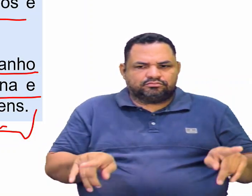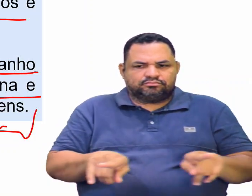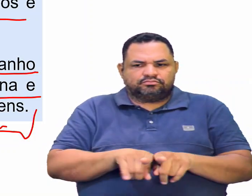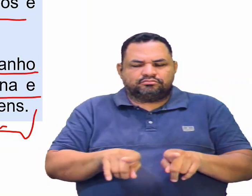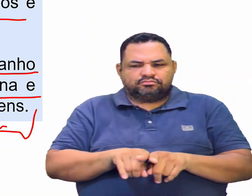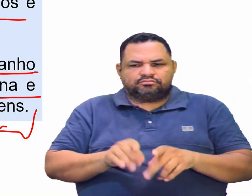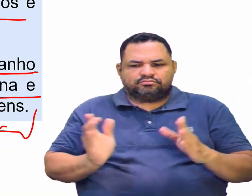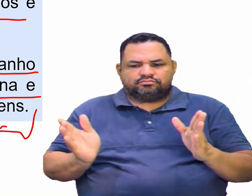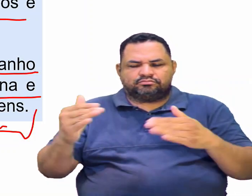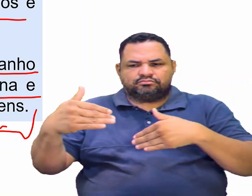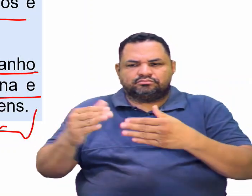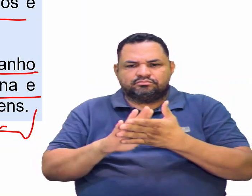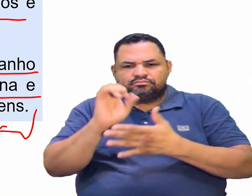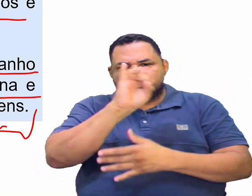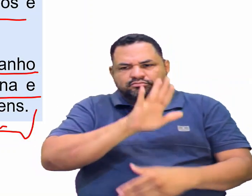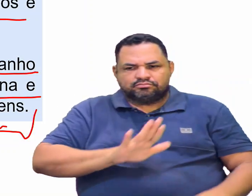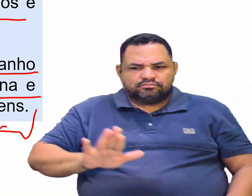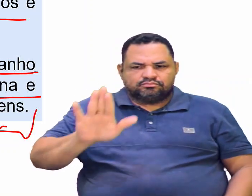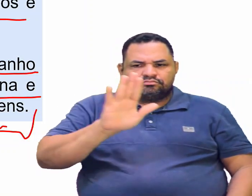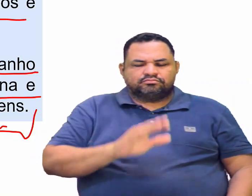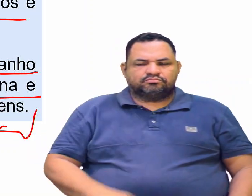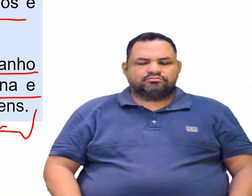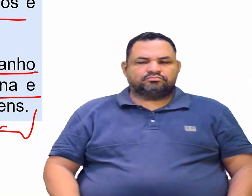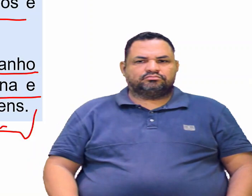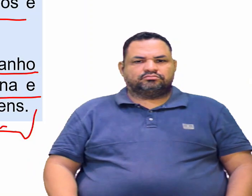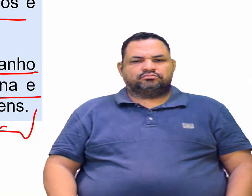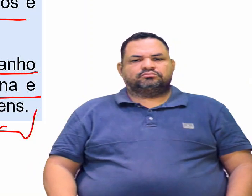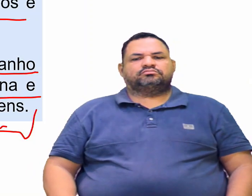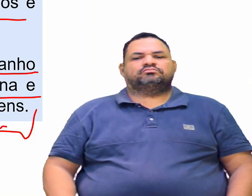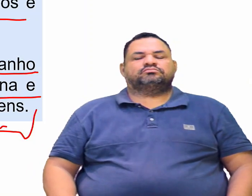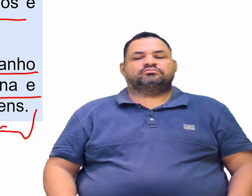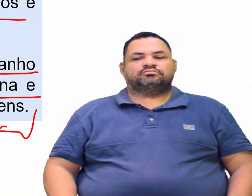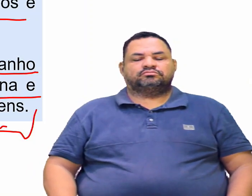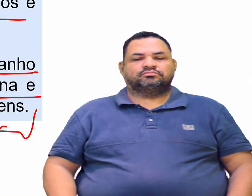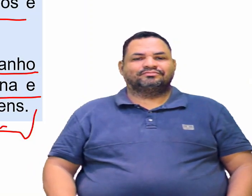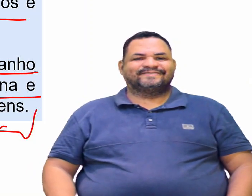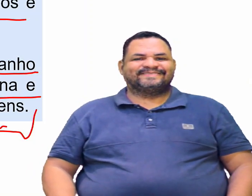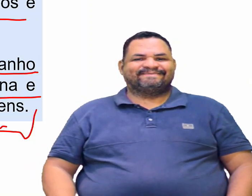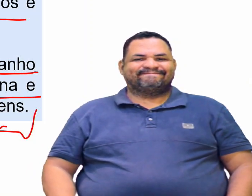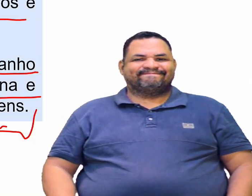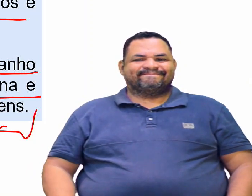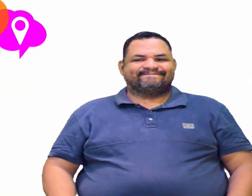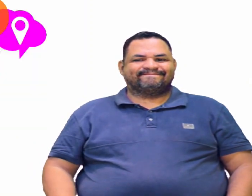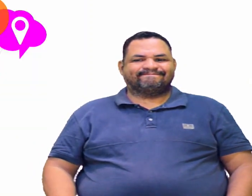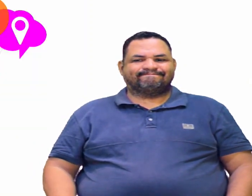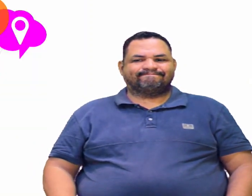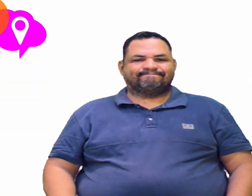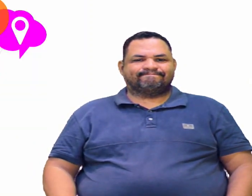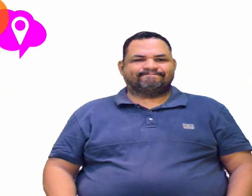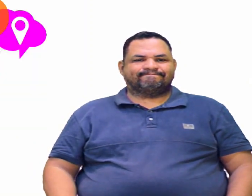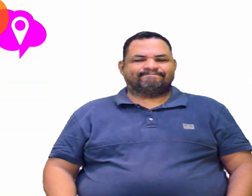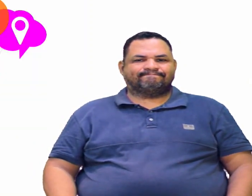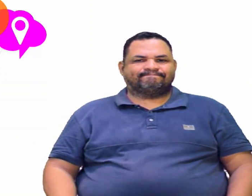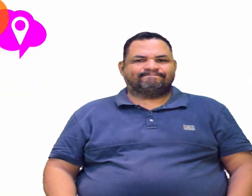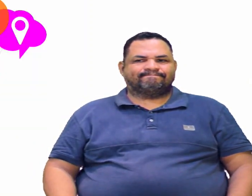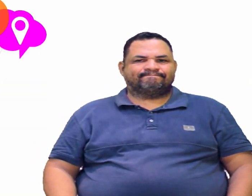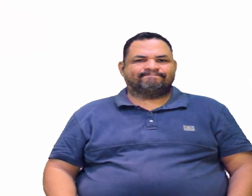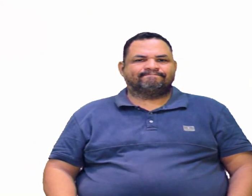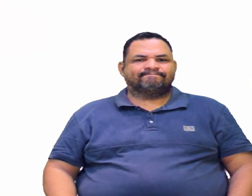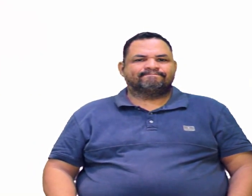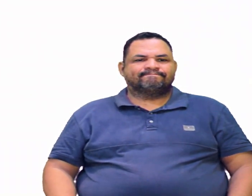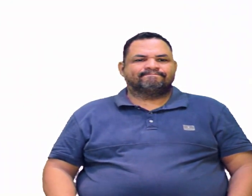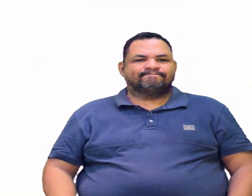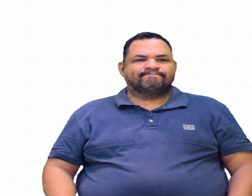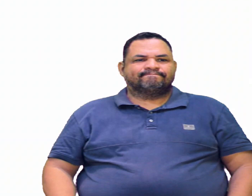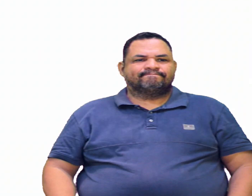embalagens, né? As imagens de embalagens. Então, vamos aqui para uma atividade interativa.